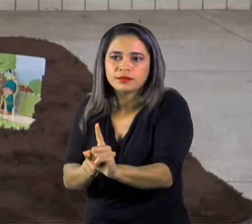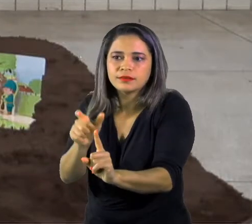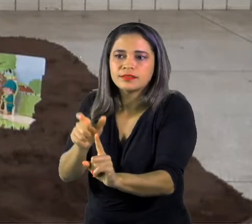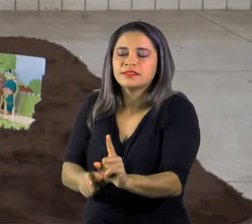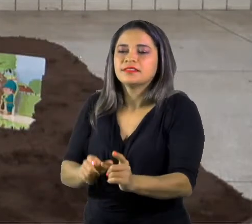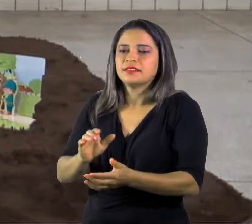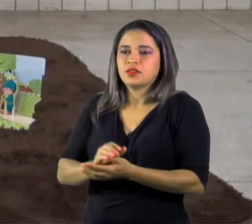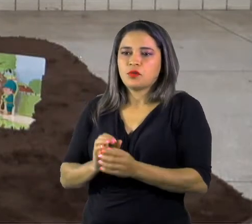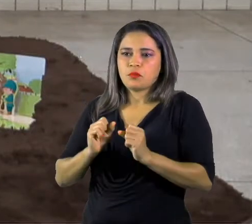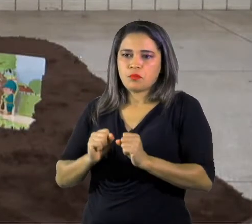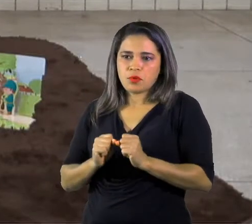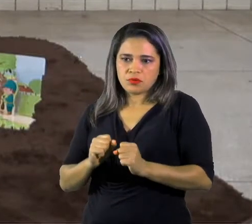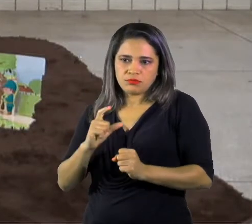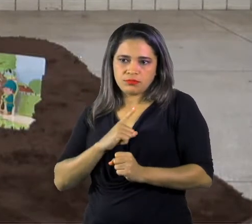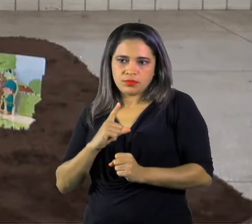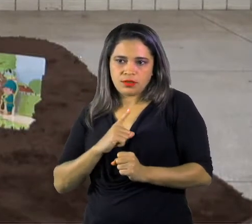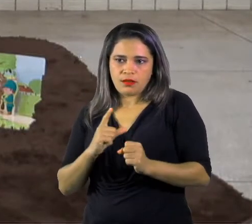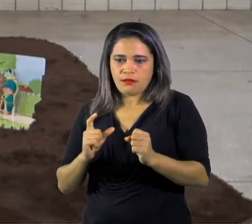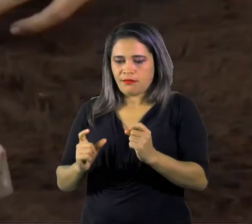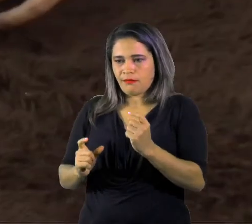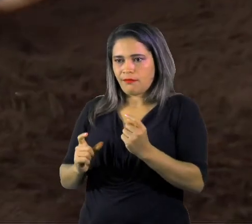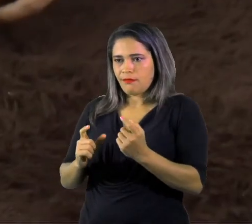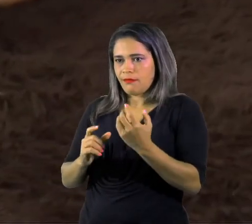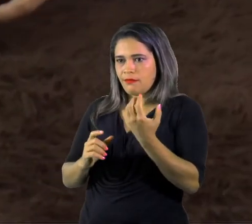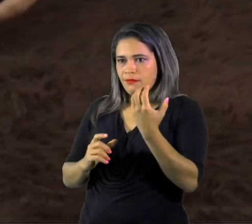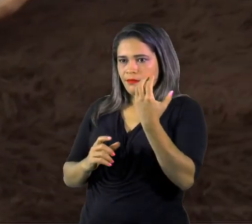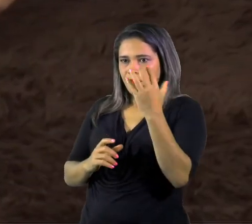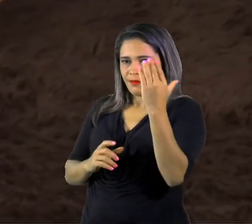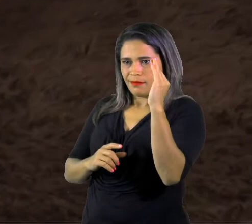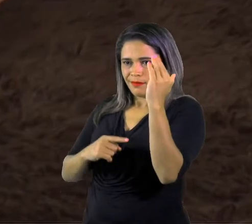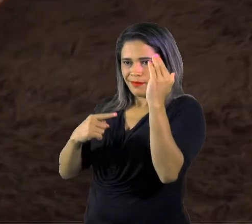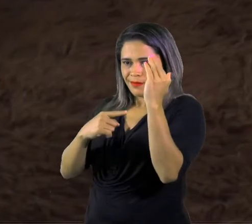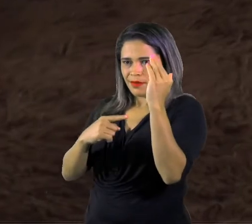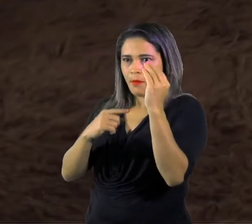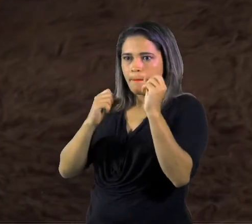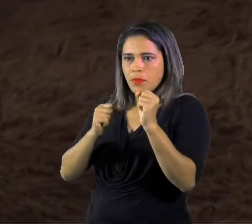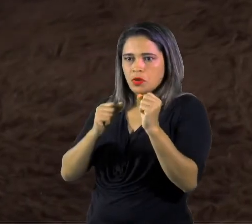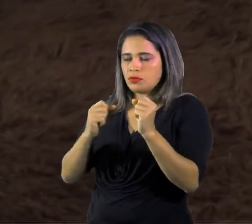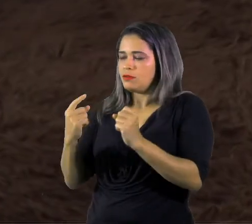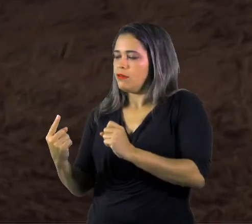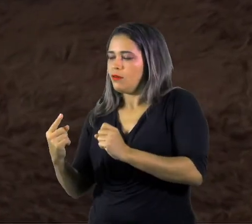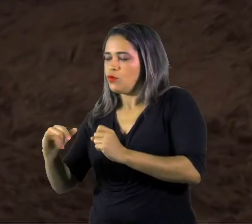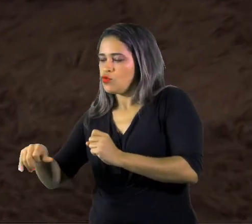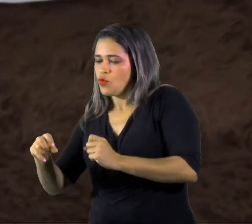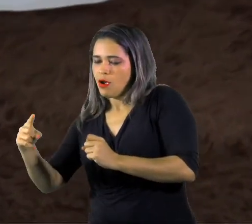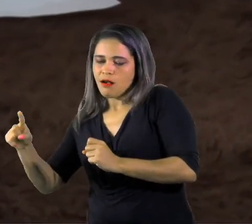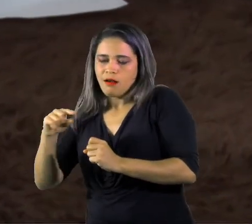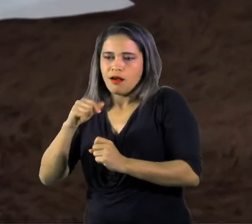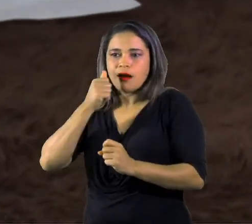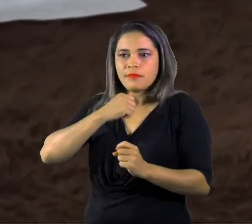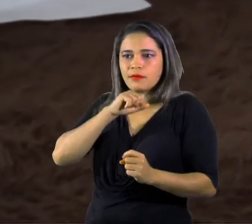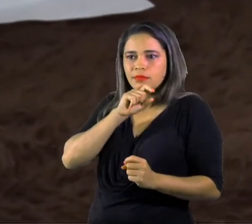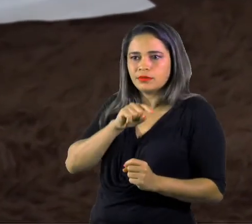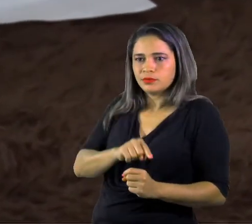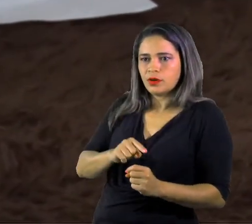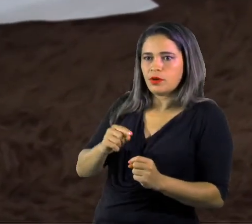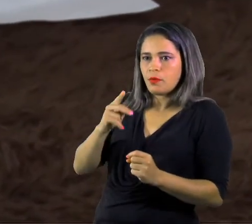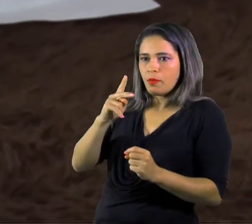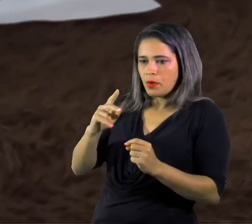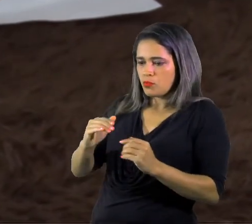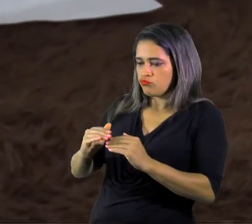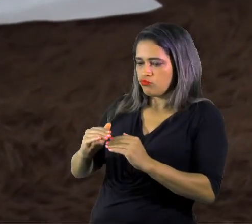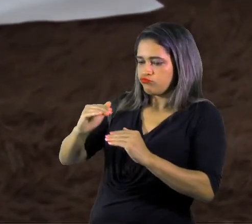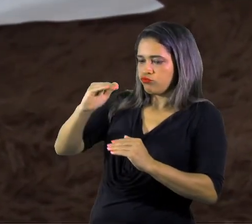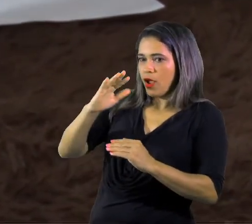posso ter este aqui sendo o João, a mamãe do João, o gigante que é um